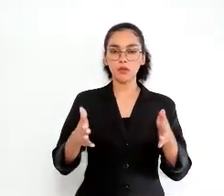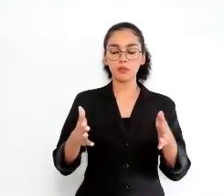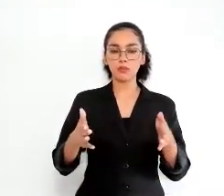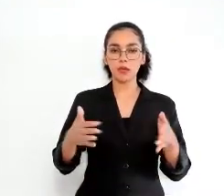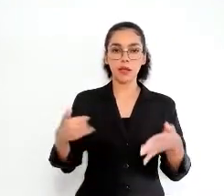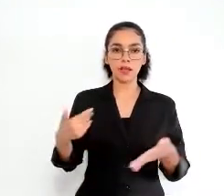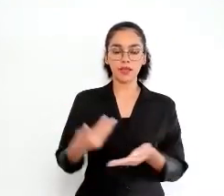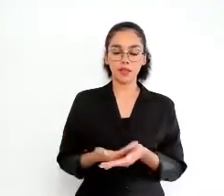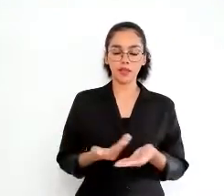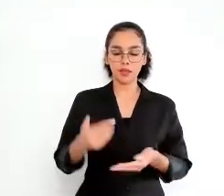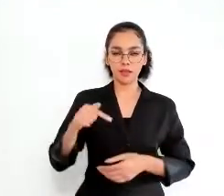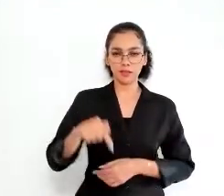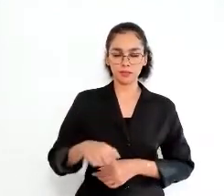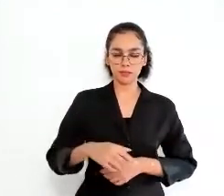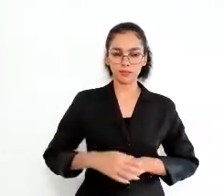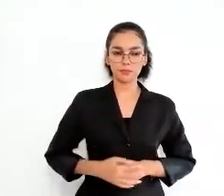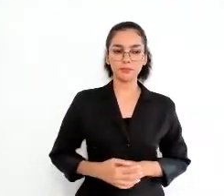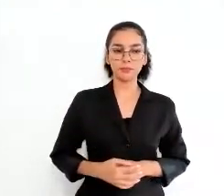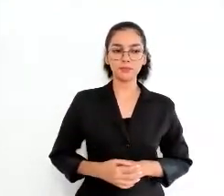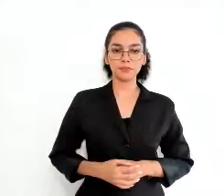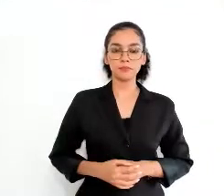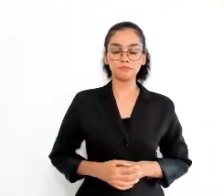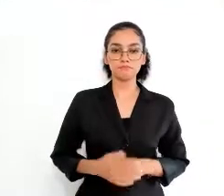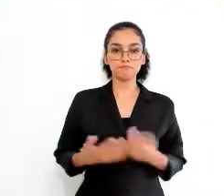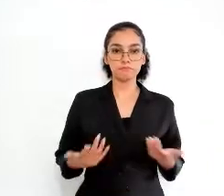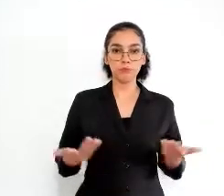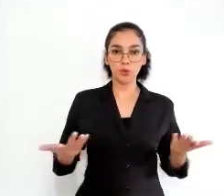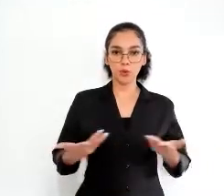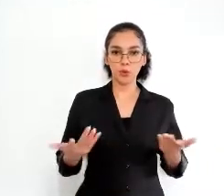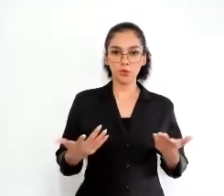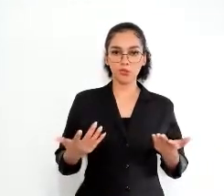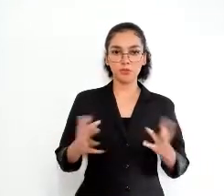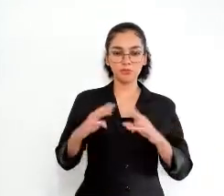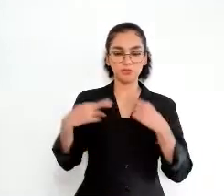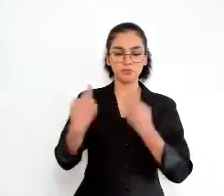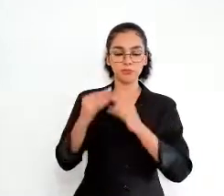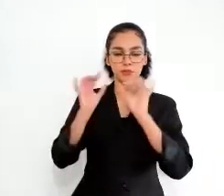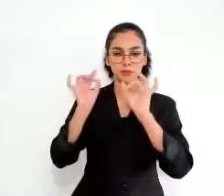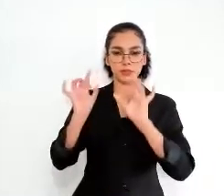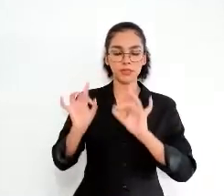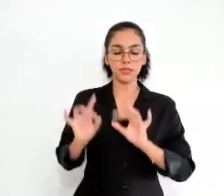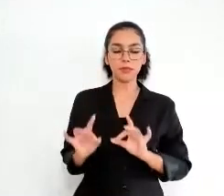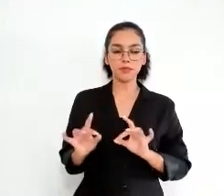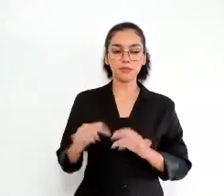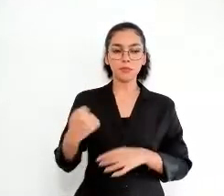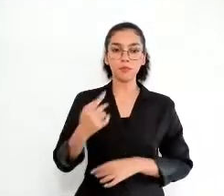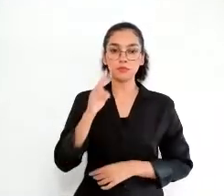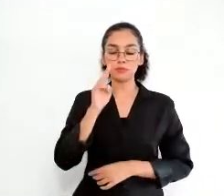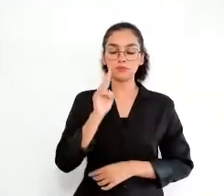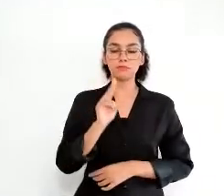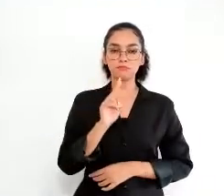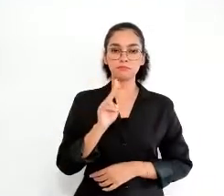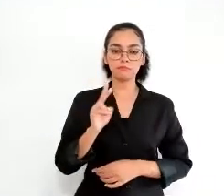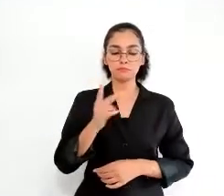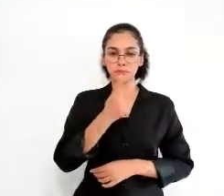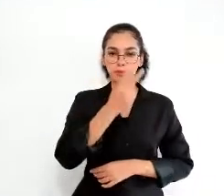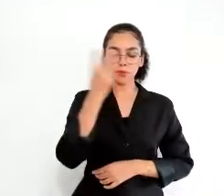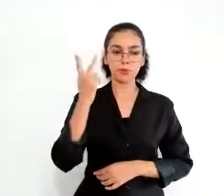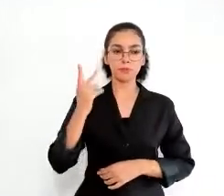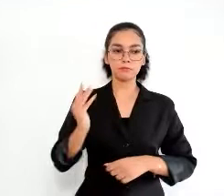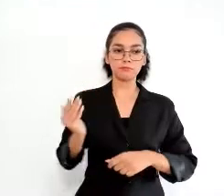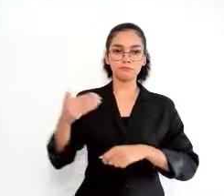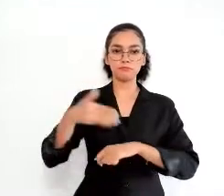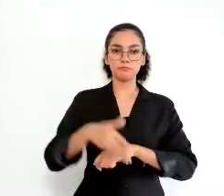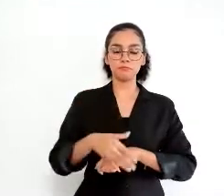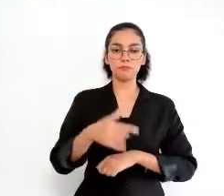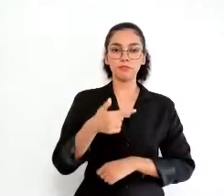aqui. Nesta solenidade, veremos subir ao palco 25 pessoas